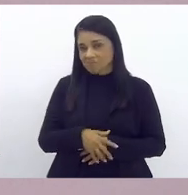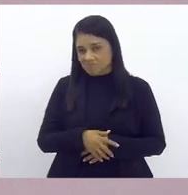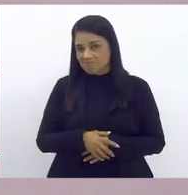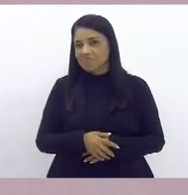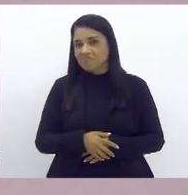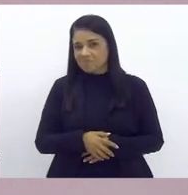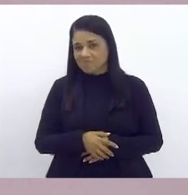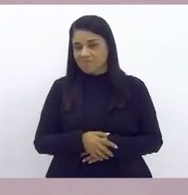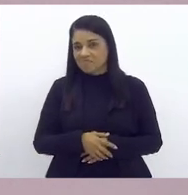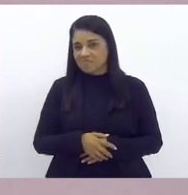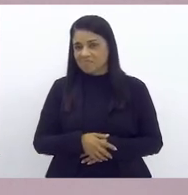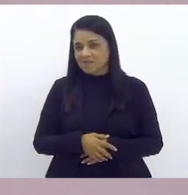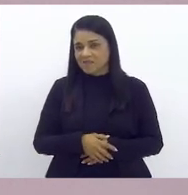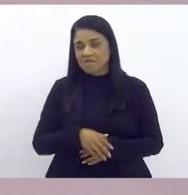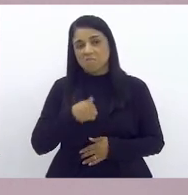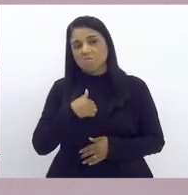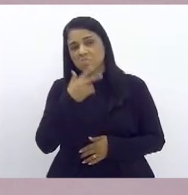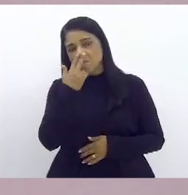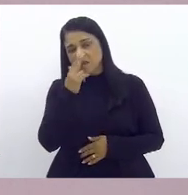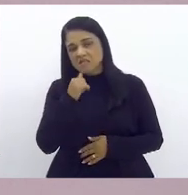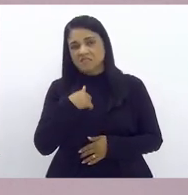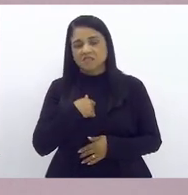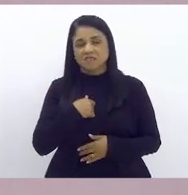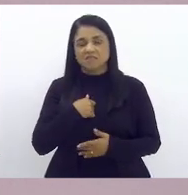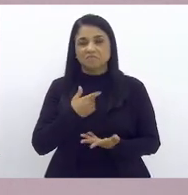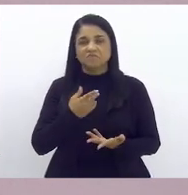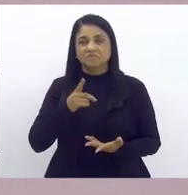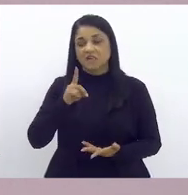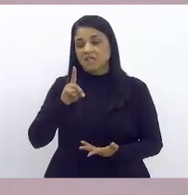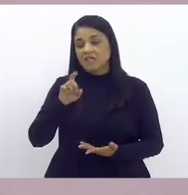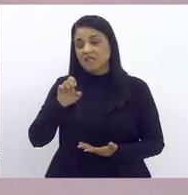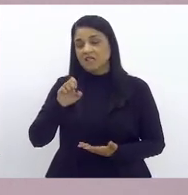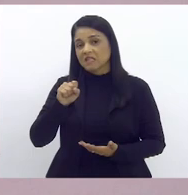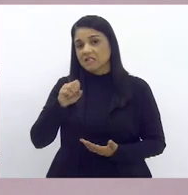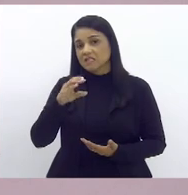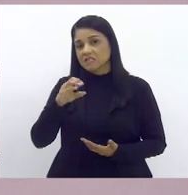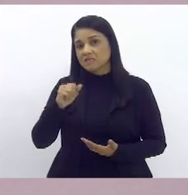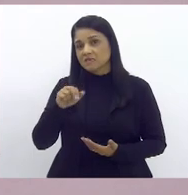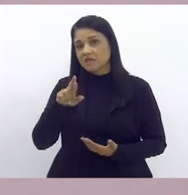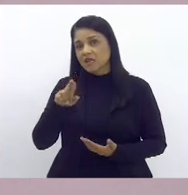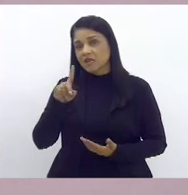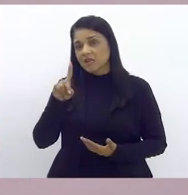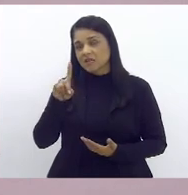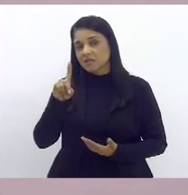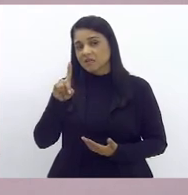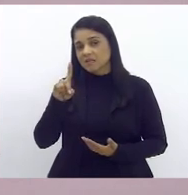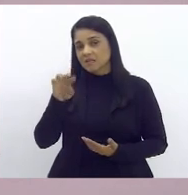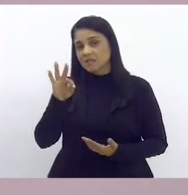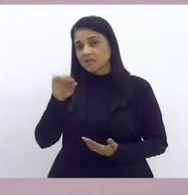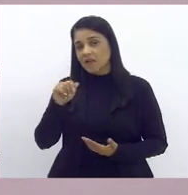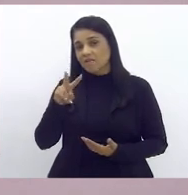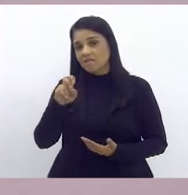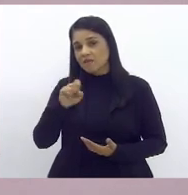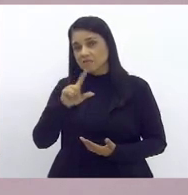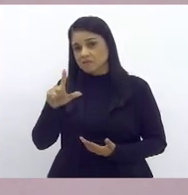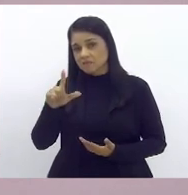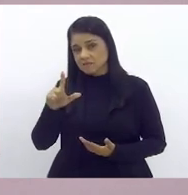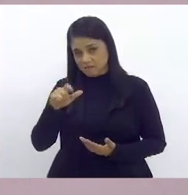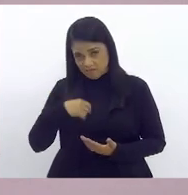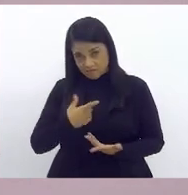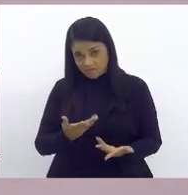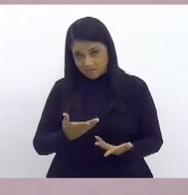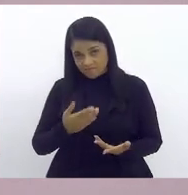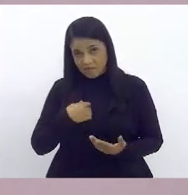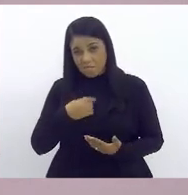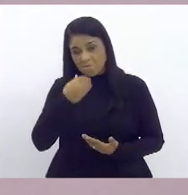Que são descartáveis, na verdade, né? Que foi o advogado falou, né? Que são descartáveis. Quando